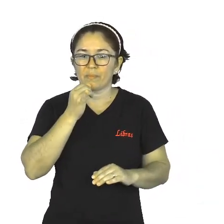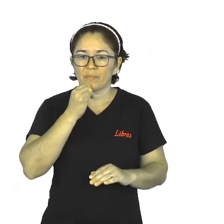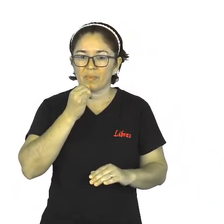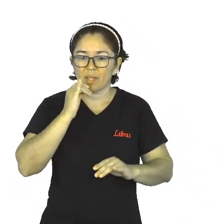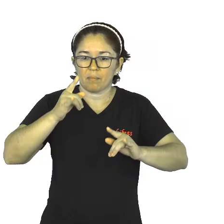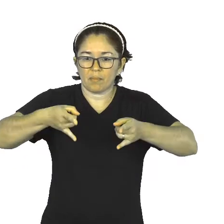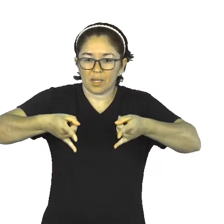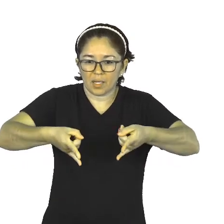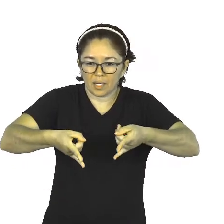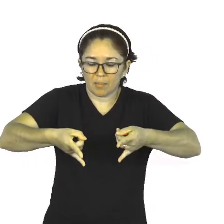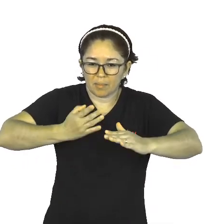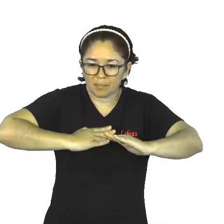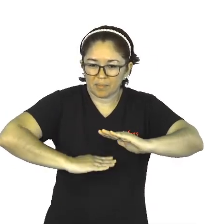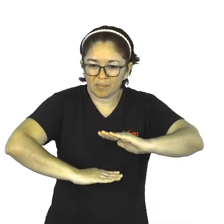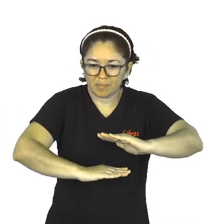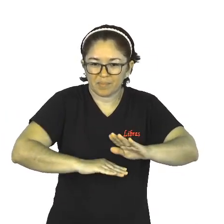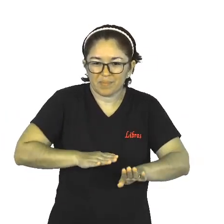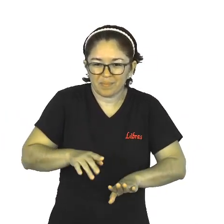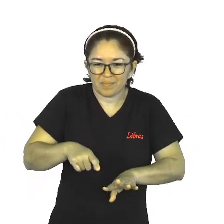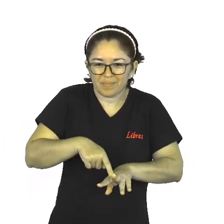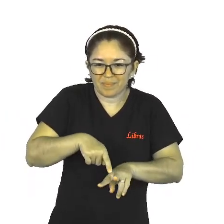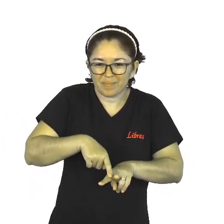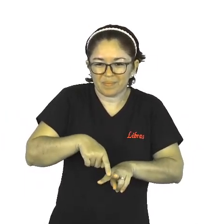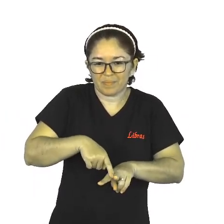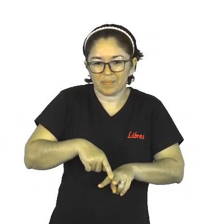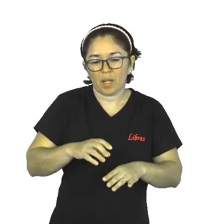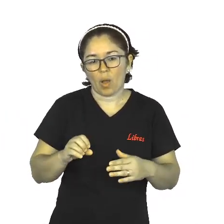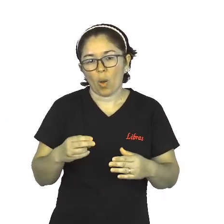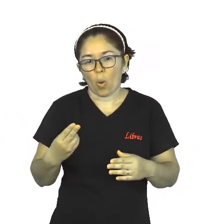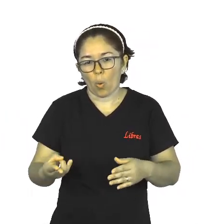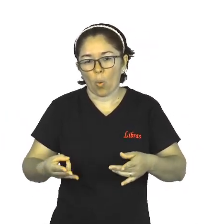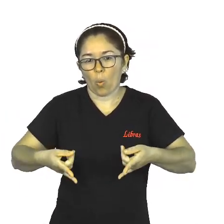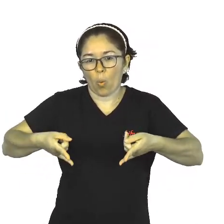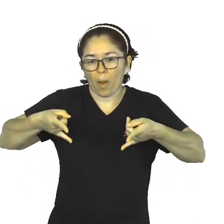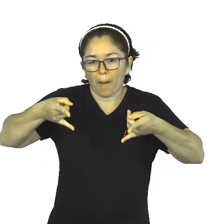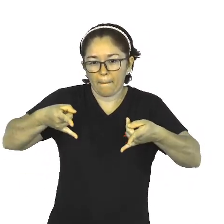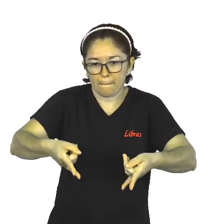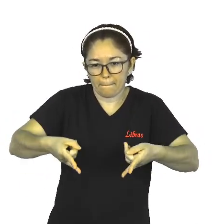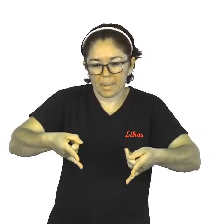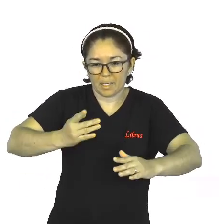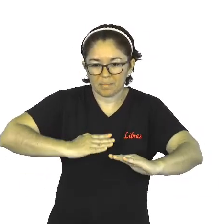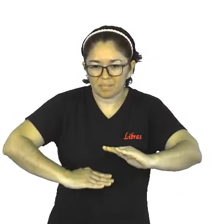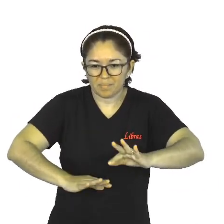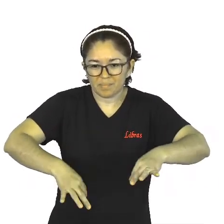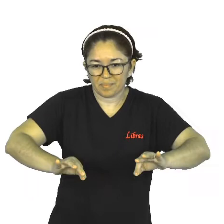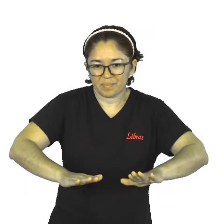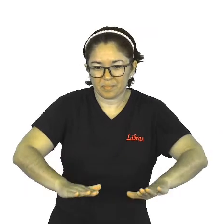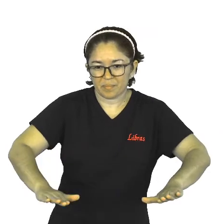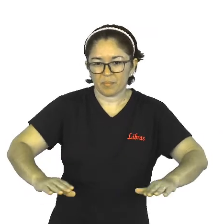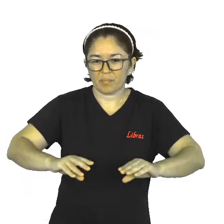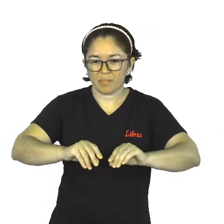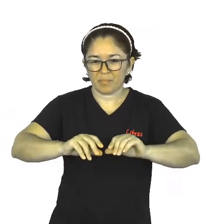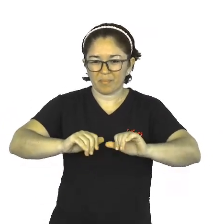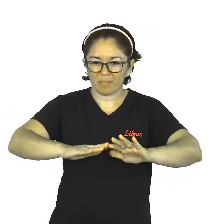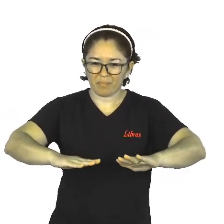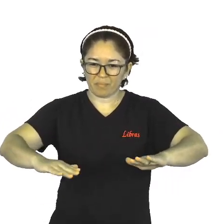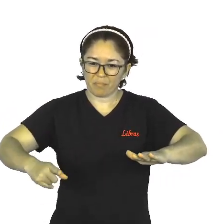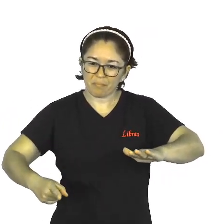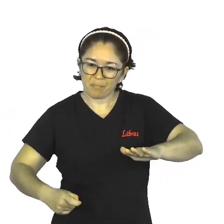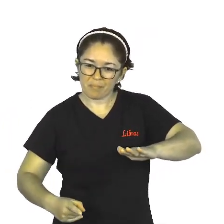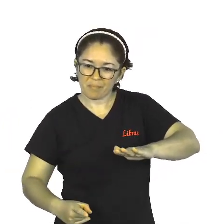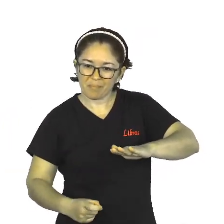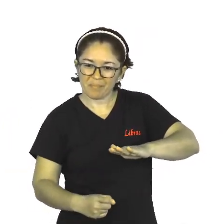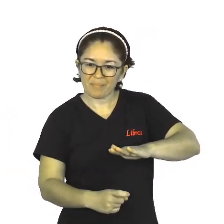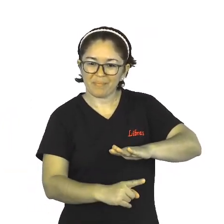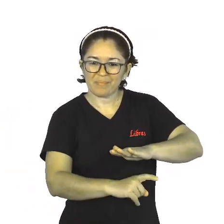da cama, tapete embaixo da mesa, minhoca embaixo da terra.